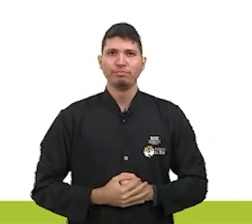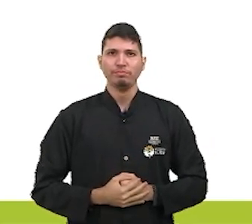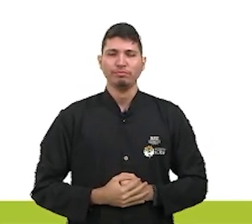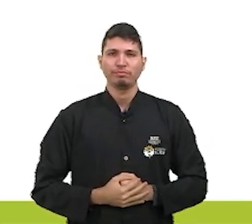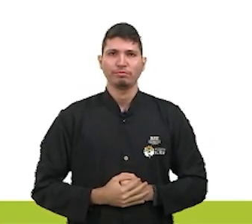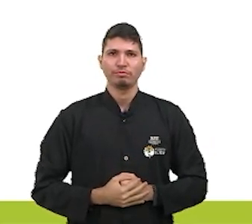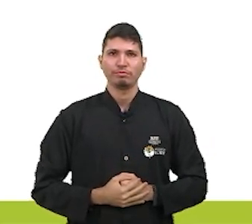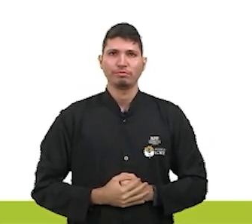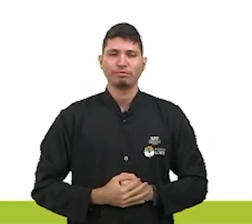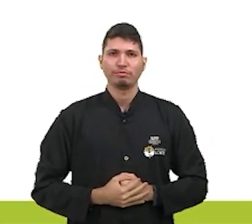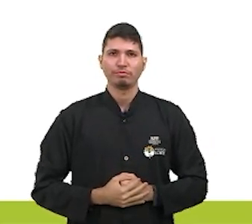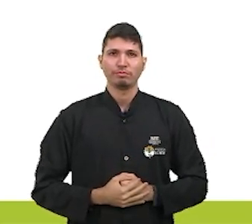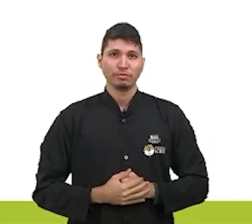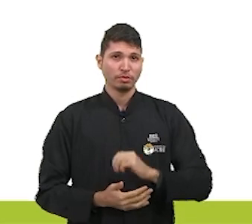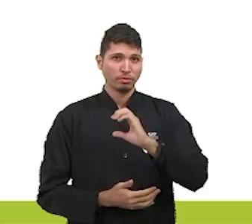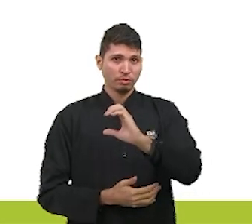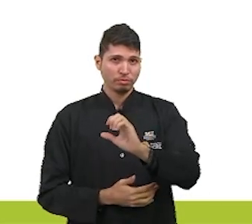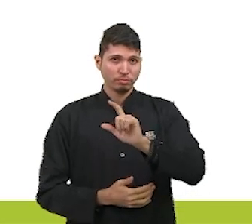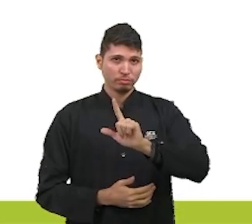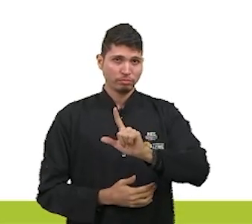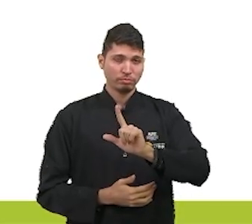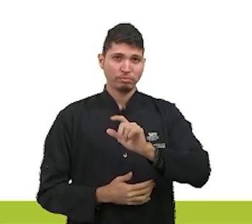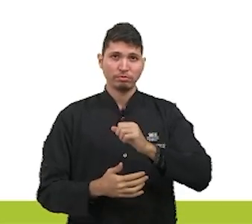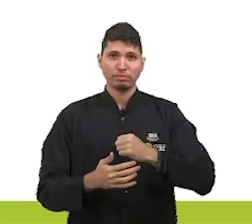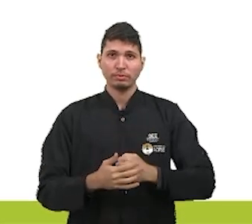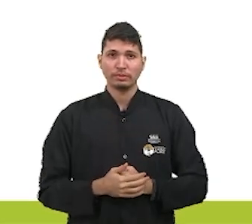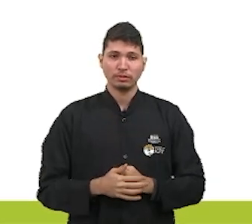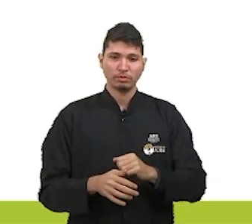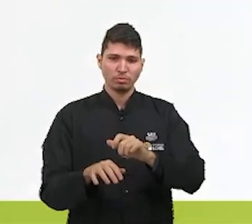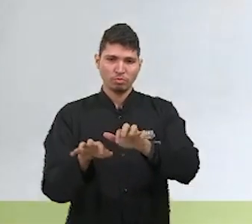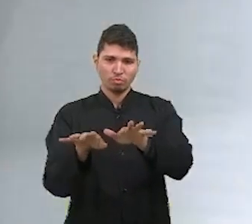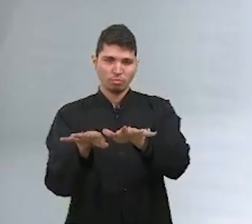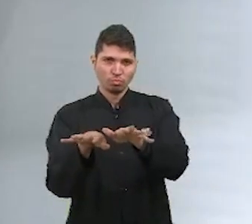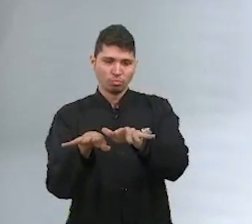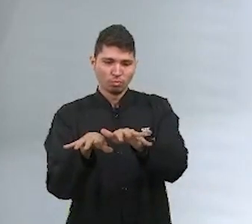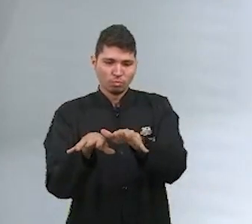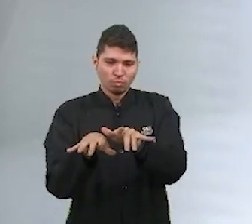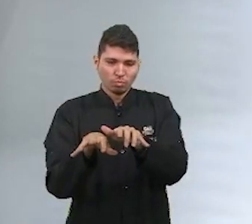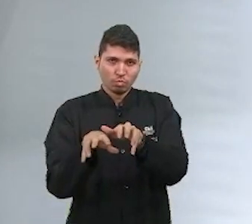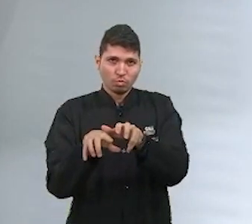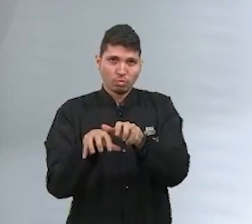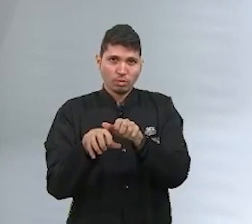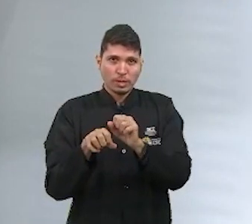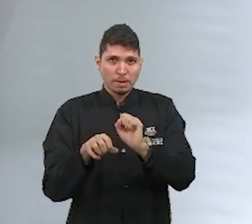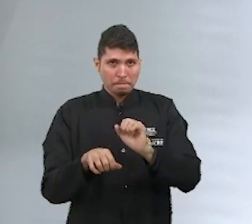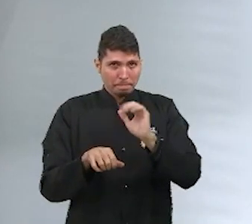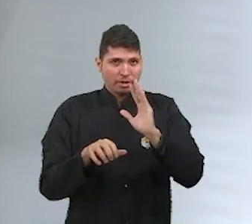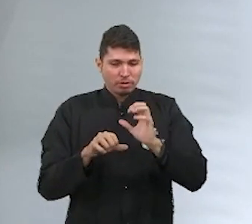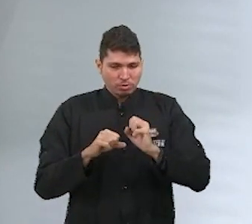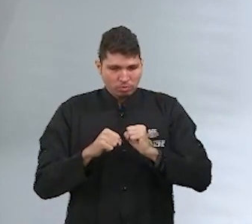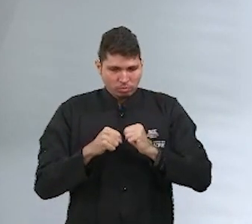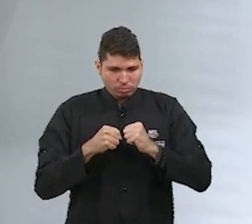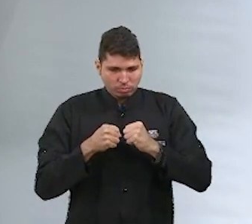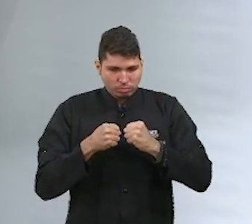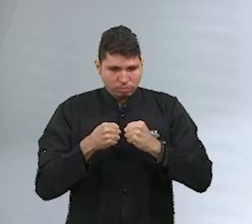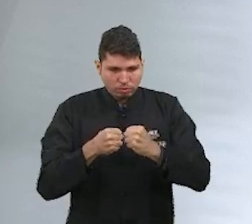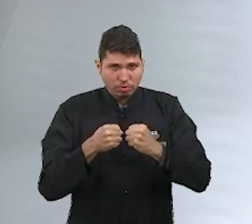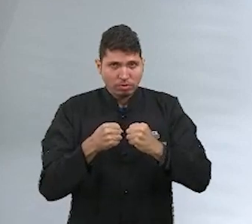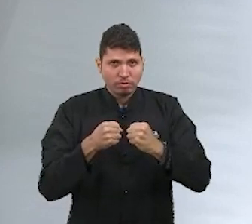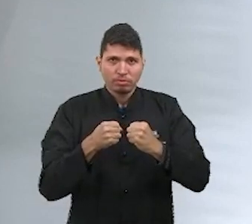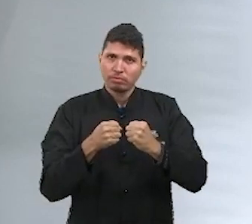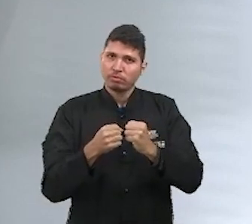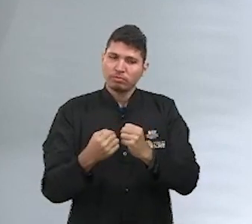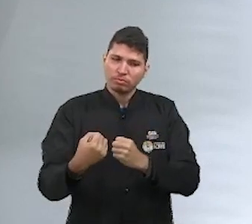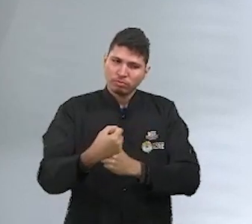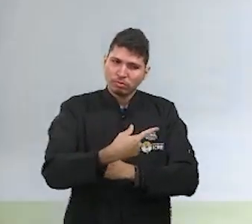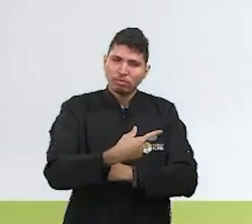podemos dizer que o cloro, ele vai puxar para si, né, com maior força, intensidade do